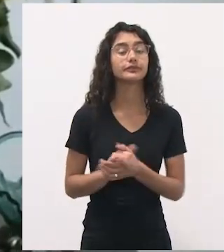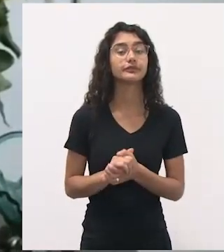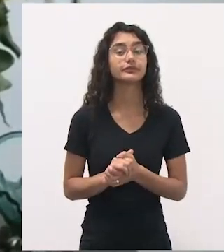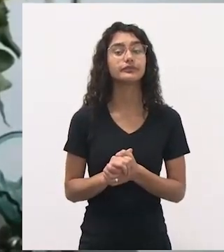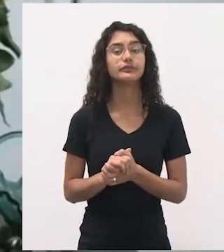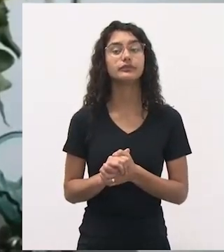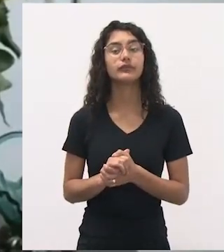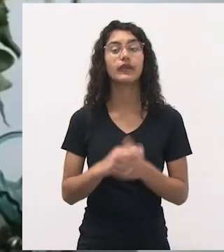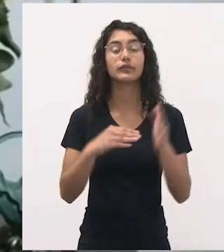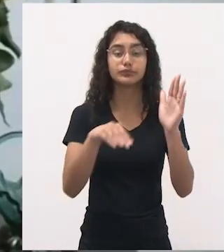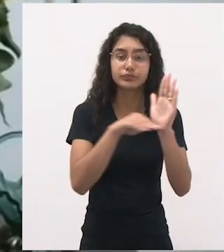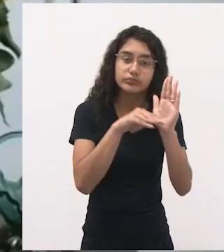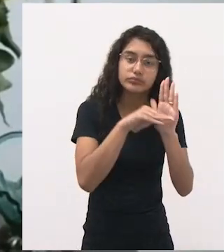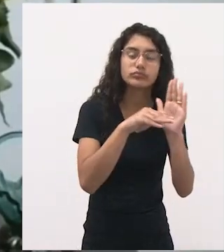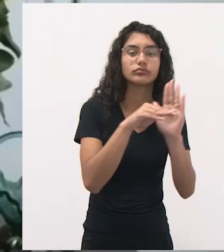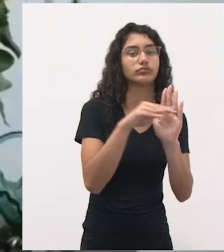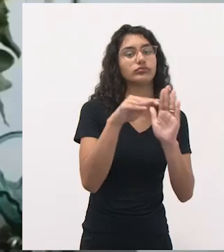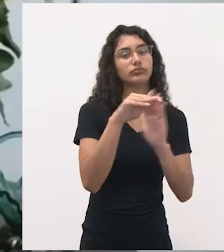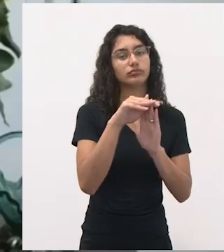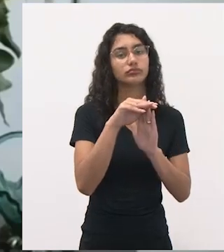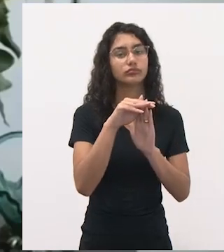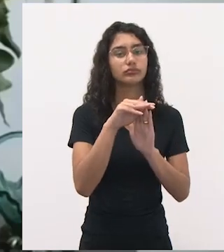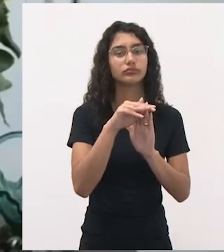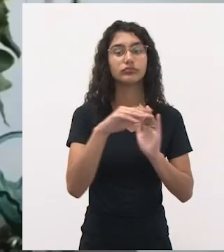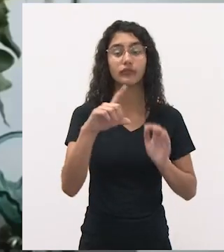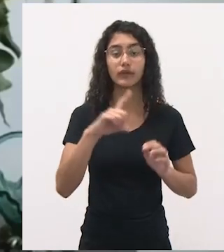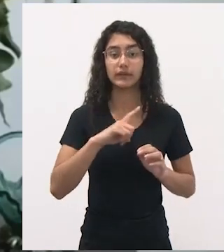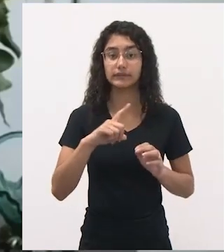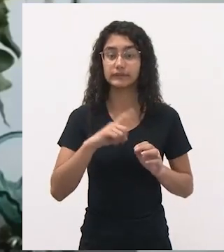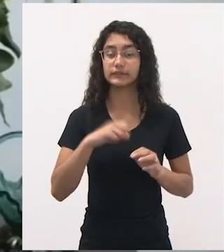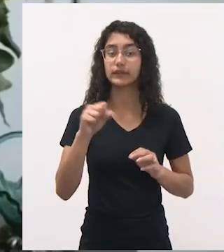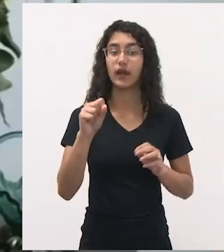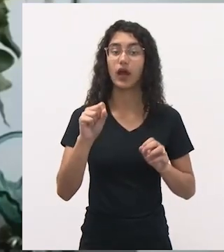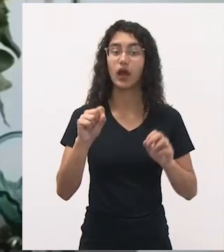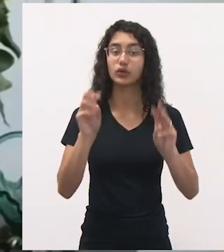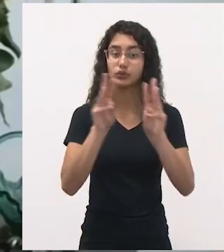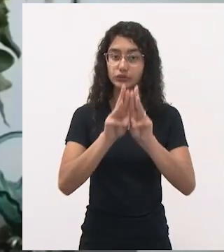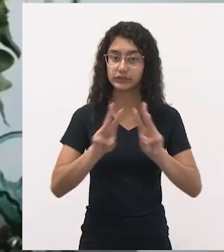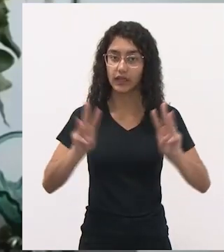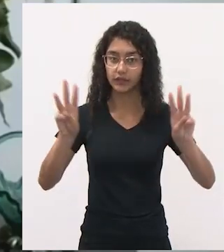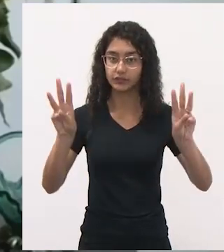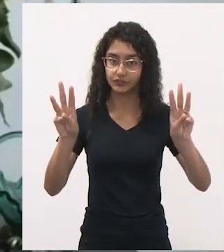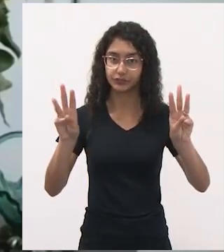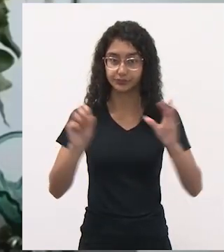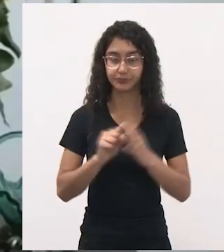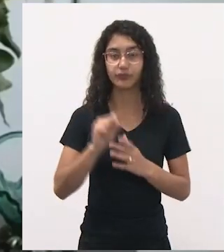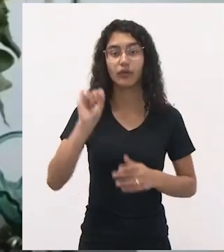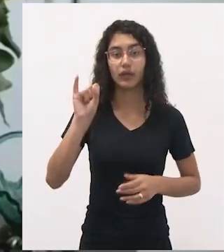A escala de proficiência, ela está no site do INEP. Esse exemplo que a professora Valéria